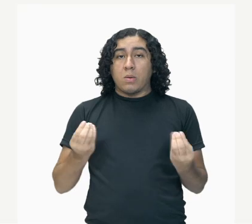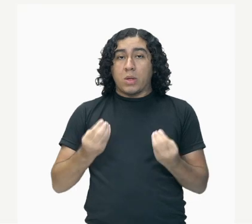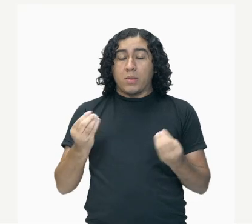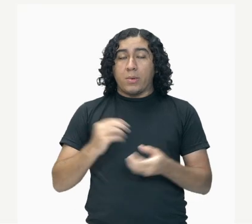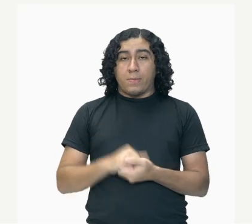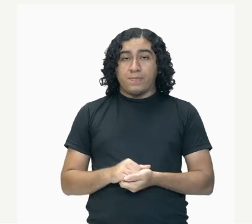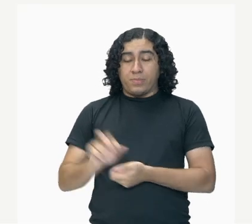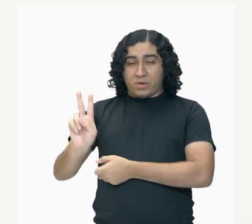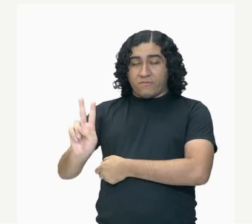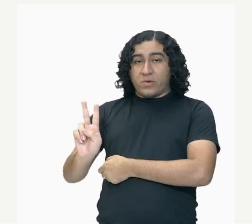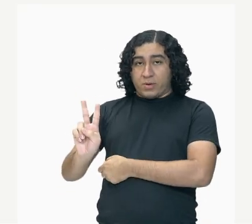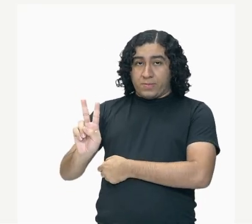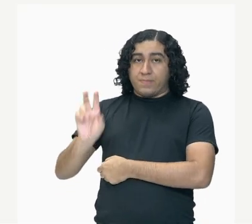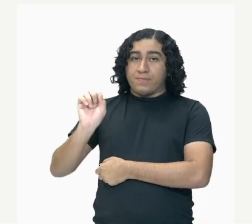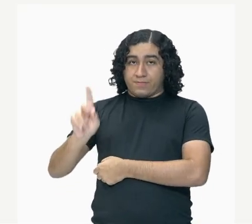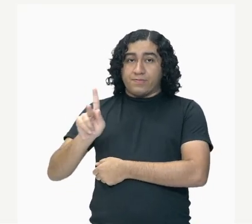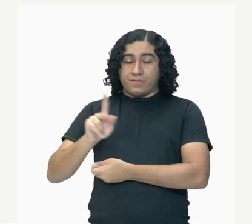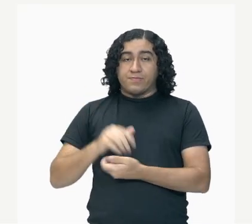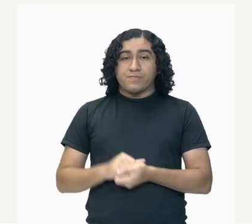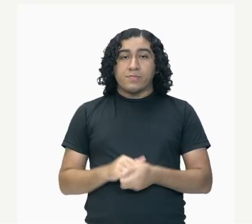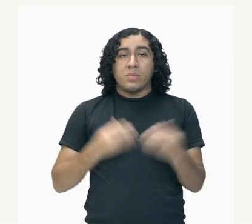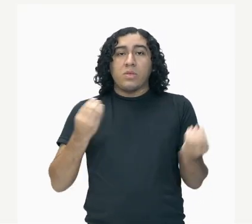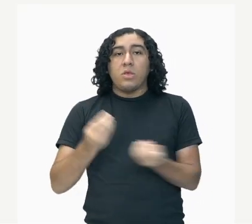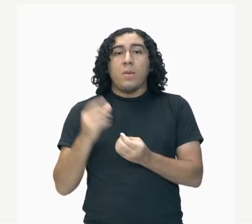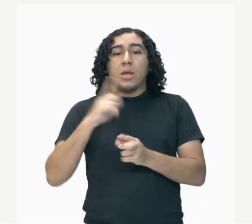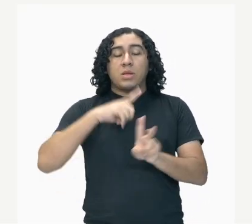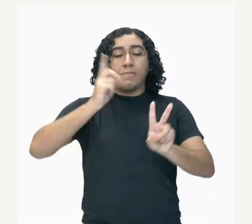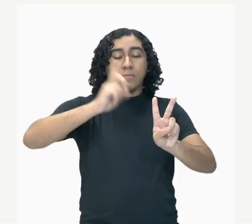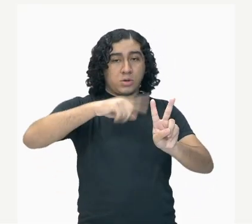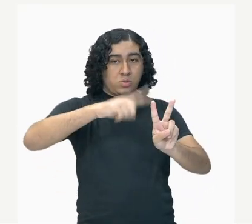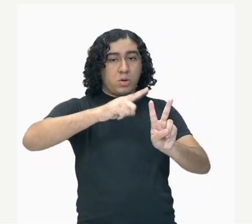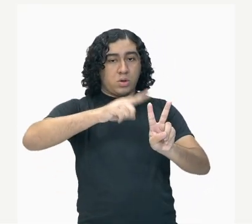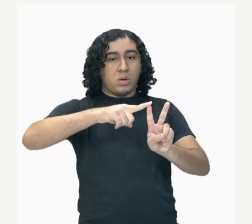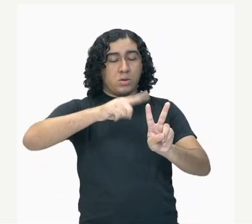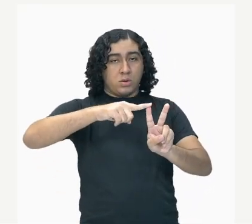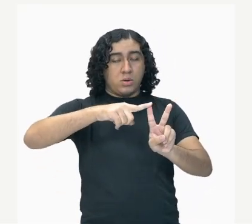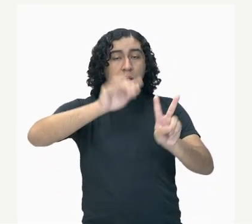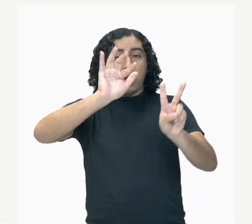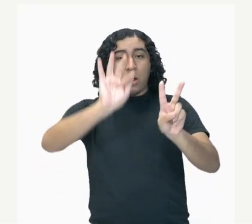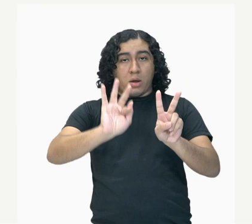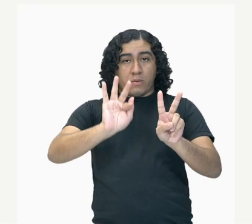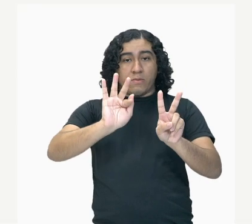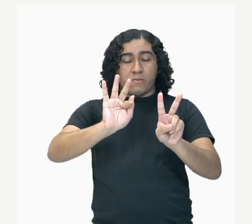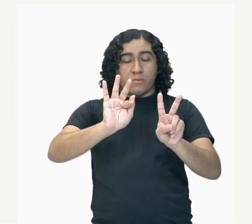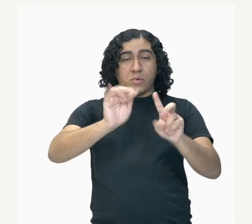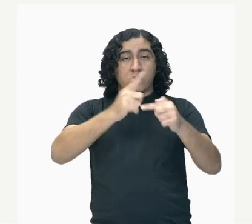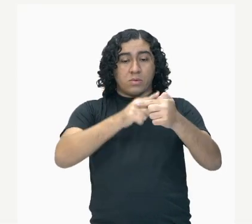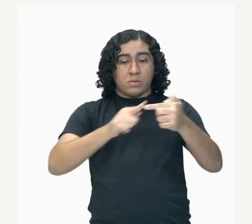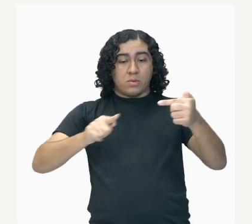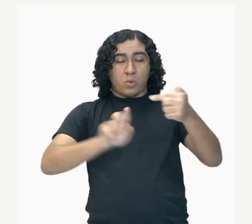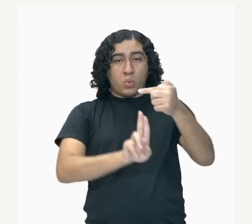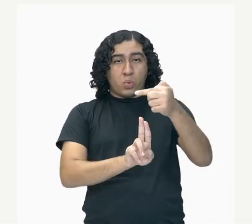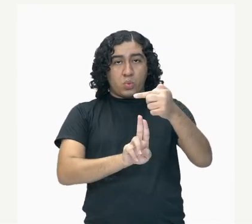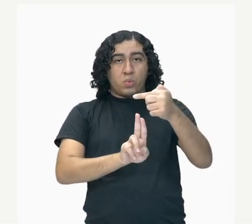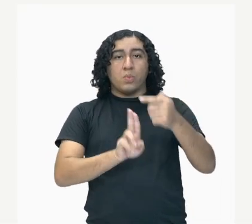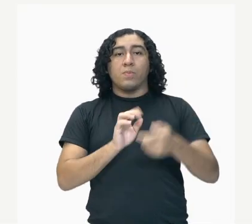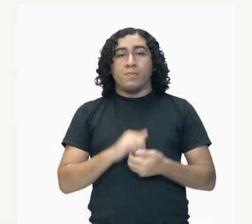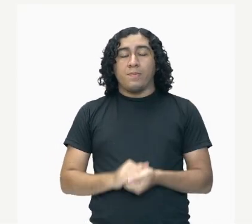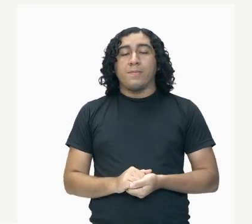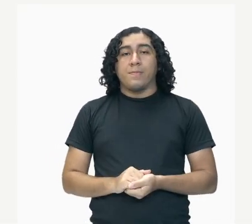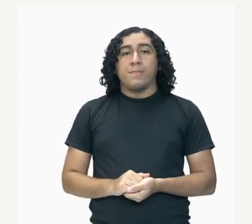velocidade certo fazendo a raiz quadrada da força de tensão pela densidade linear de